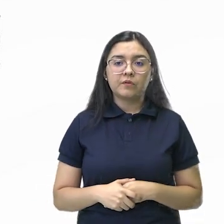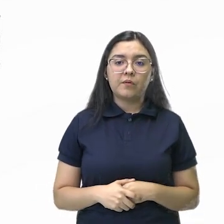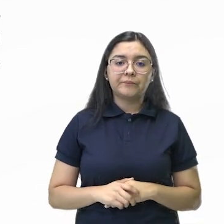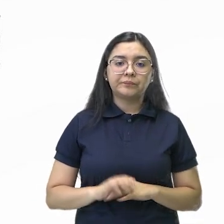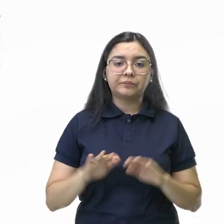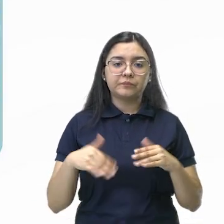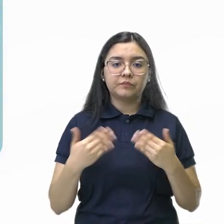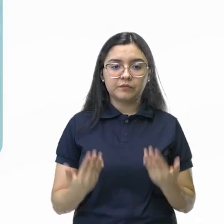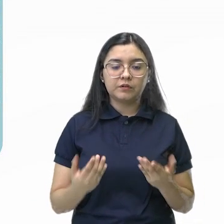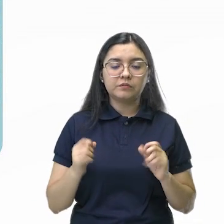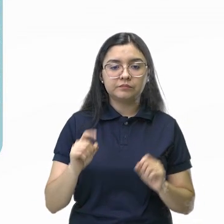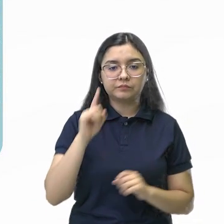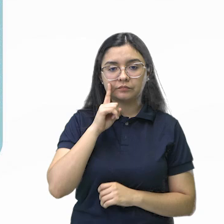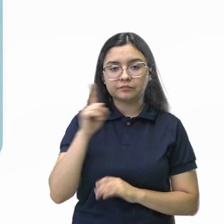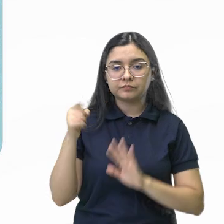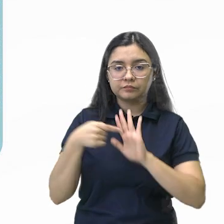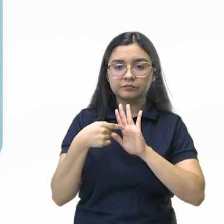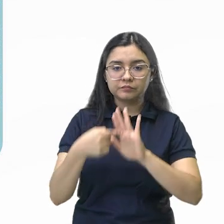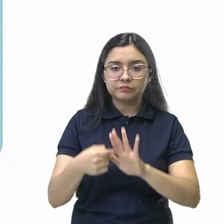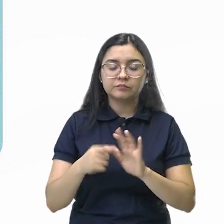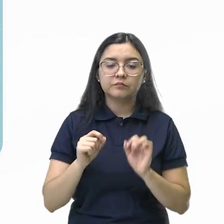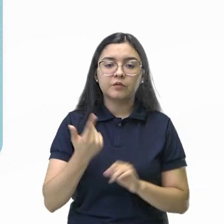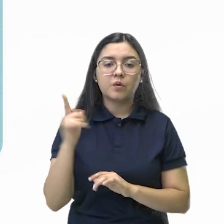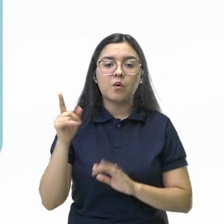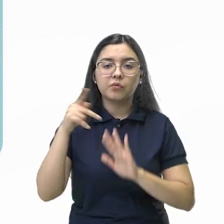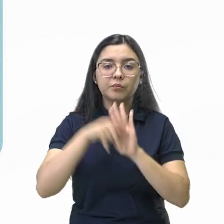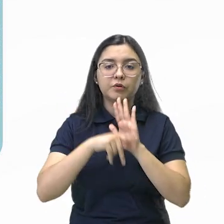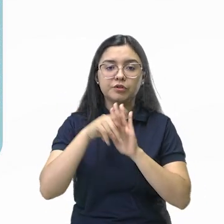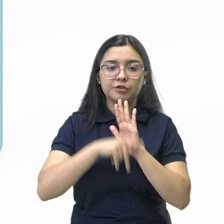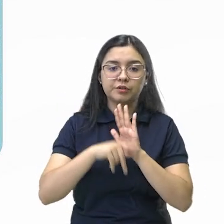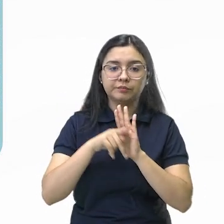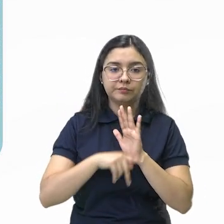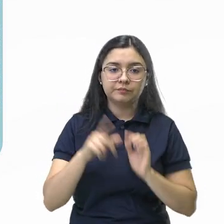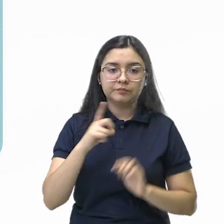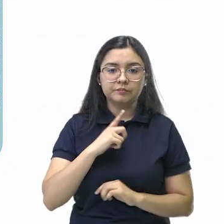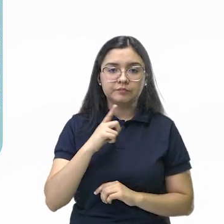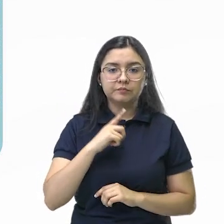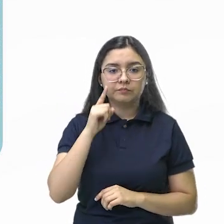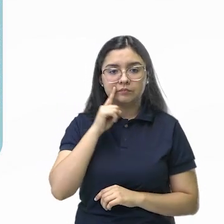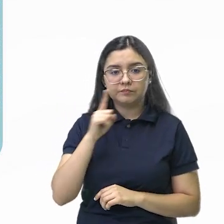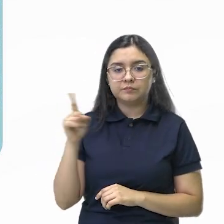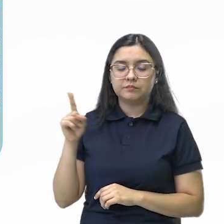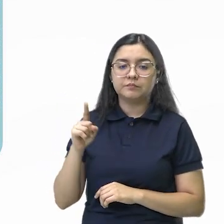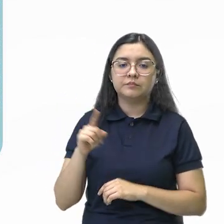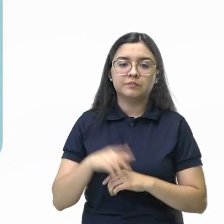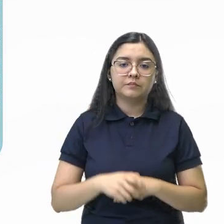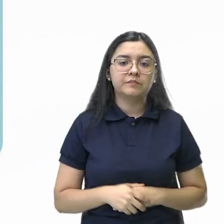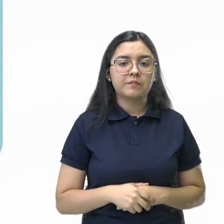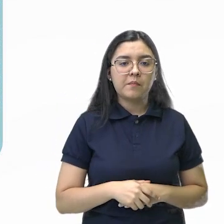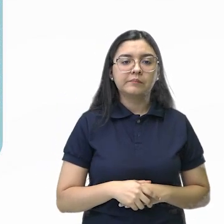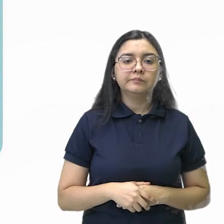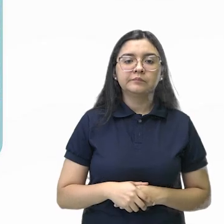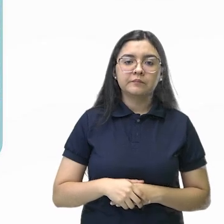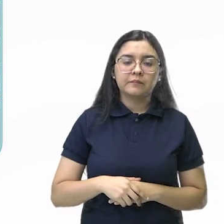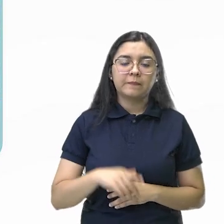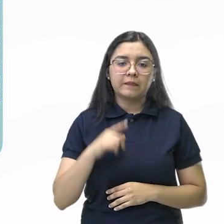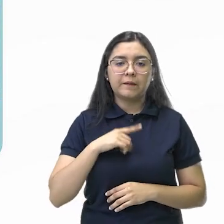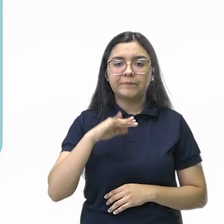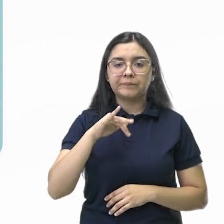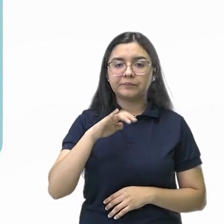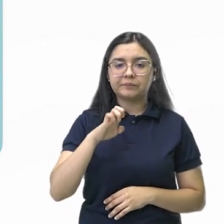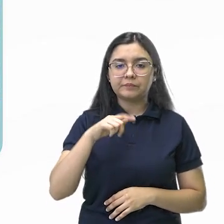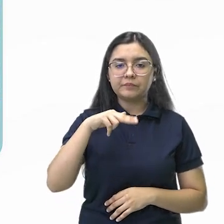Então, a gente vai mostrar um outro projeto aí. Aí nós temos a Bienal de Vancouver,